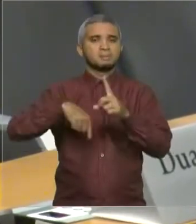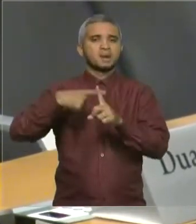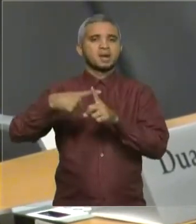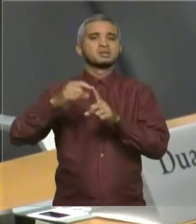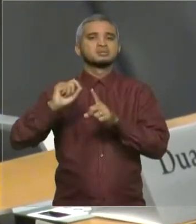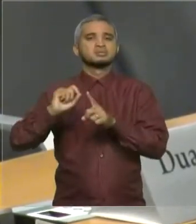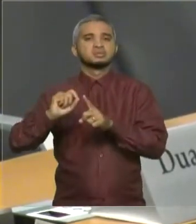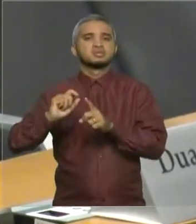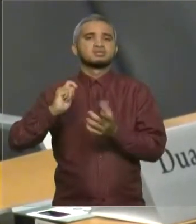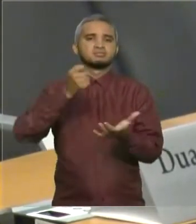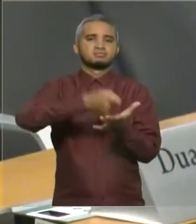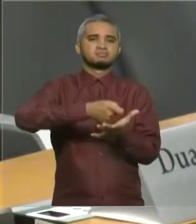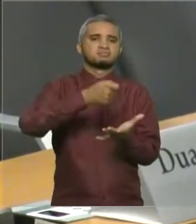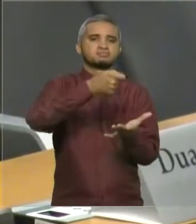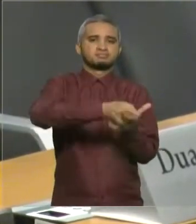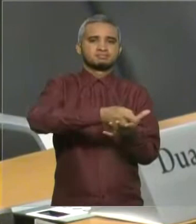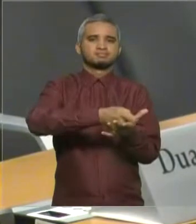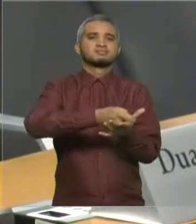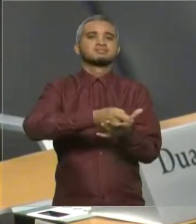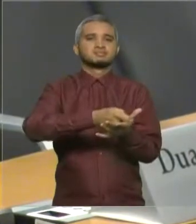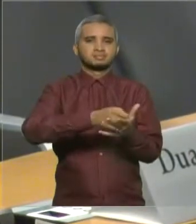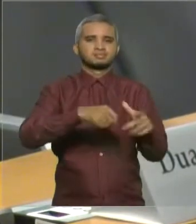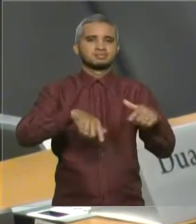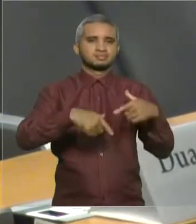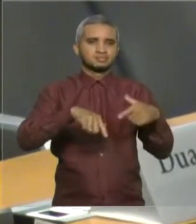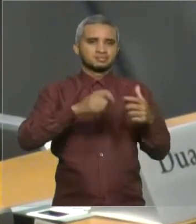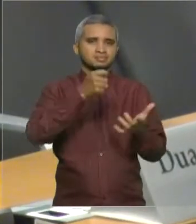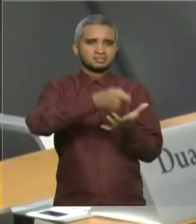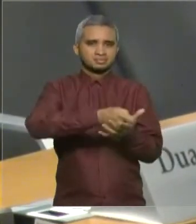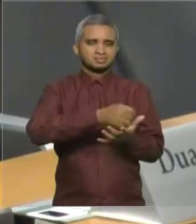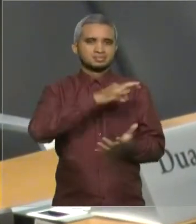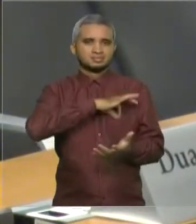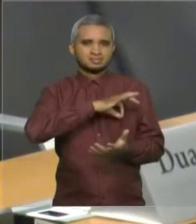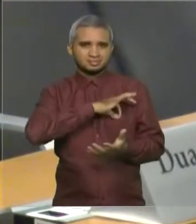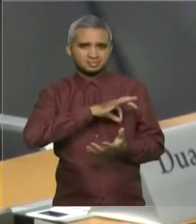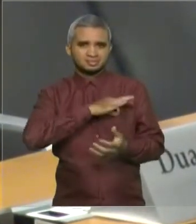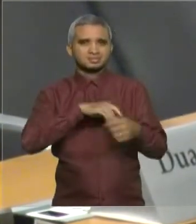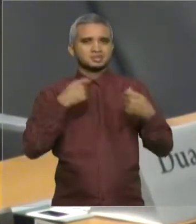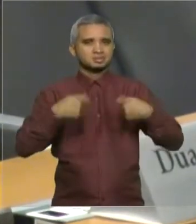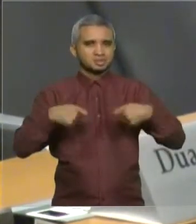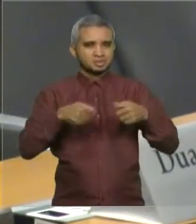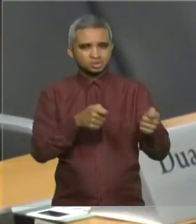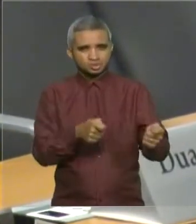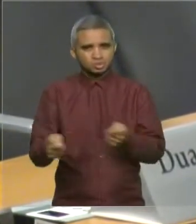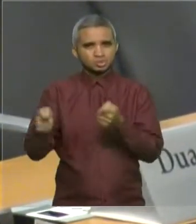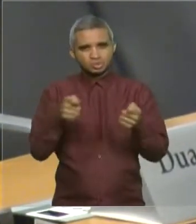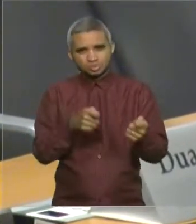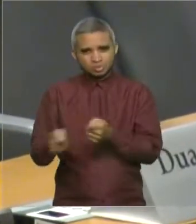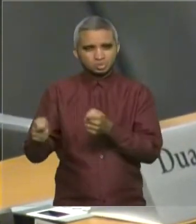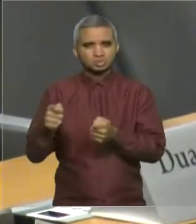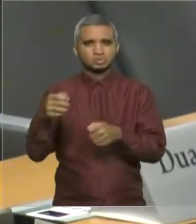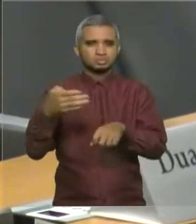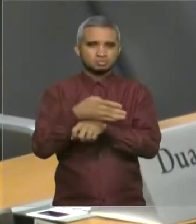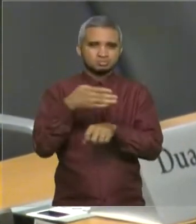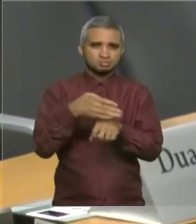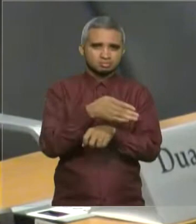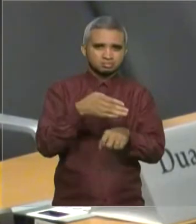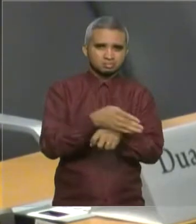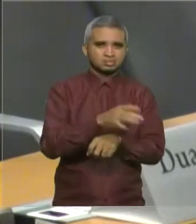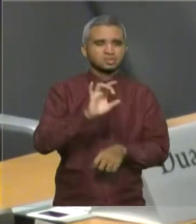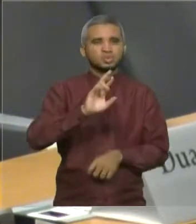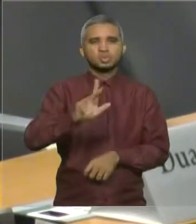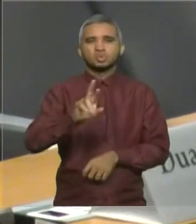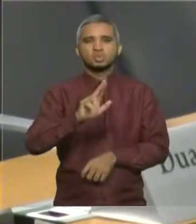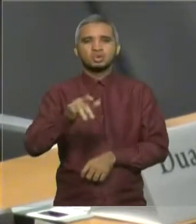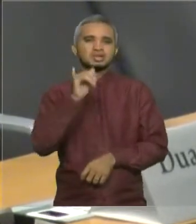só inaugurar um restaurante popular, é manter esse restaurante funcionando, servindo alimentação com qualidade às pessoas. Não é só inaugurar um Viva, não